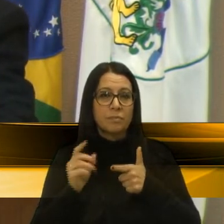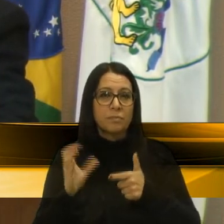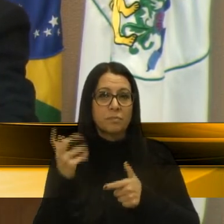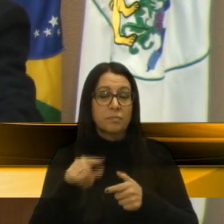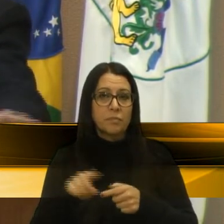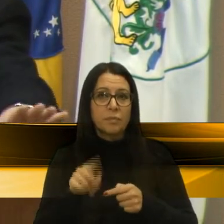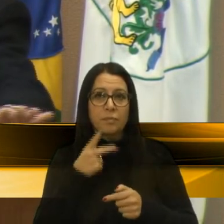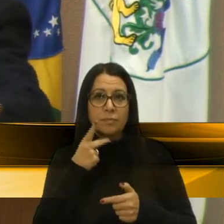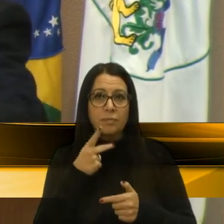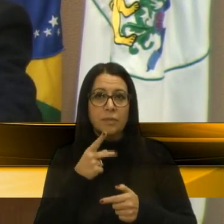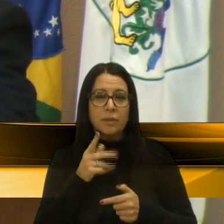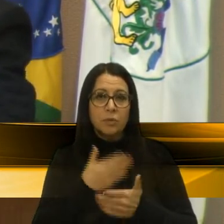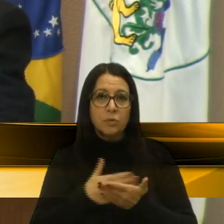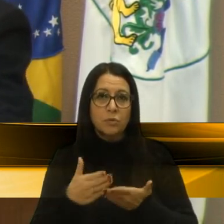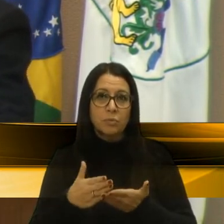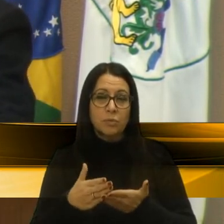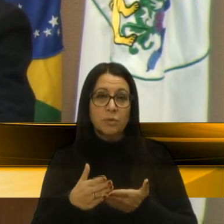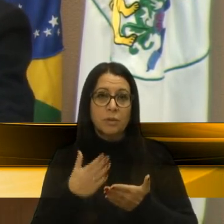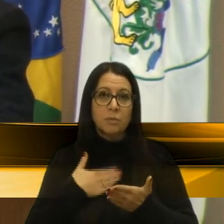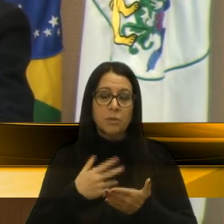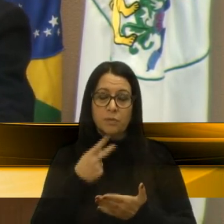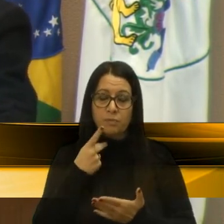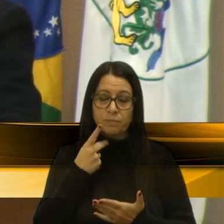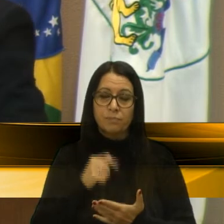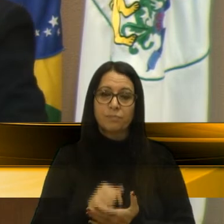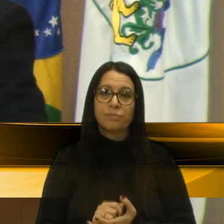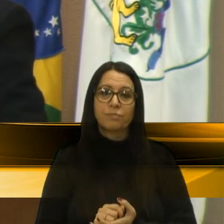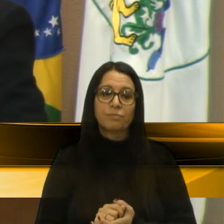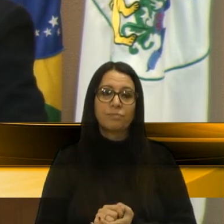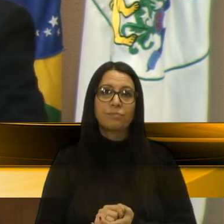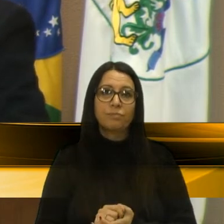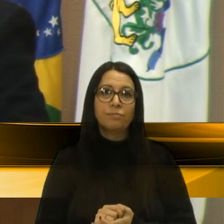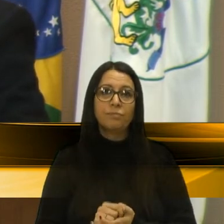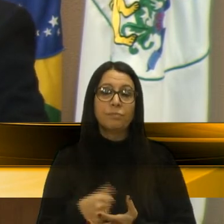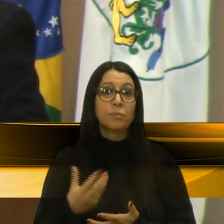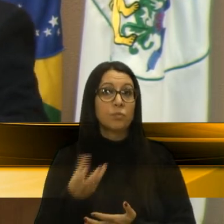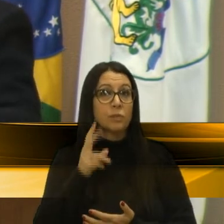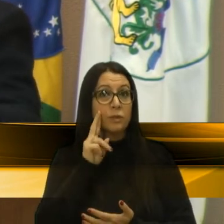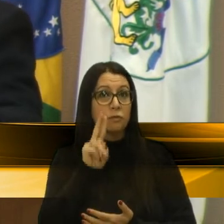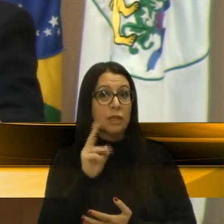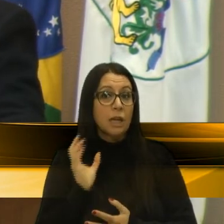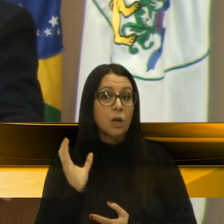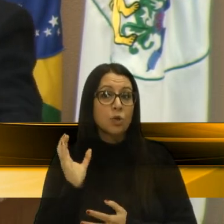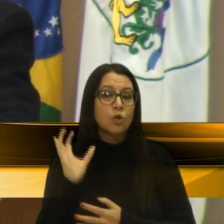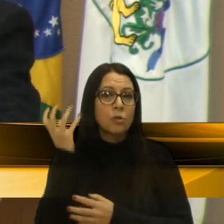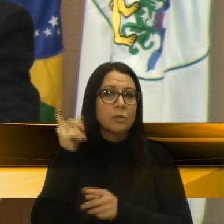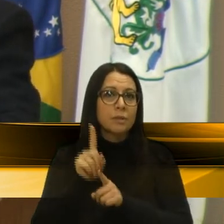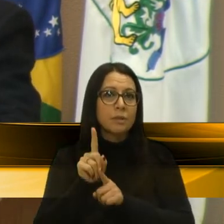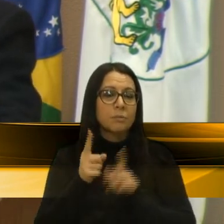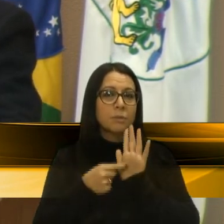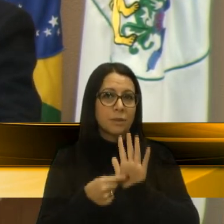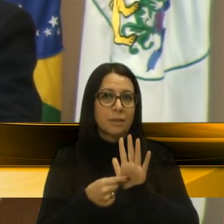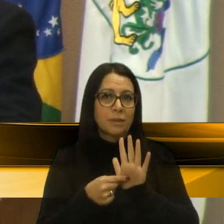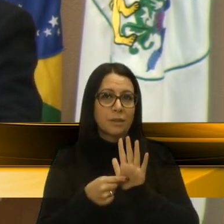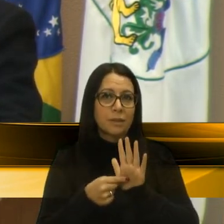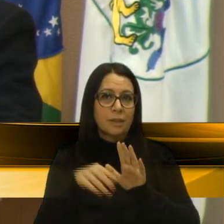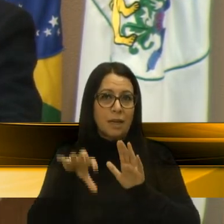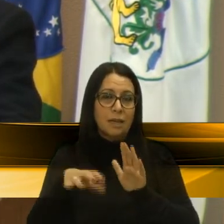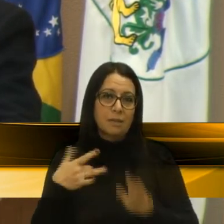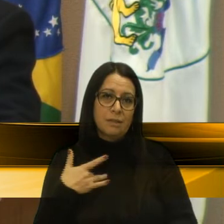simples do dia a dia não consegue ser bem executada. Vejam-se, e eu quero